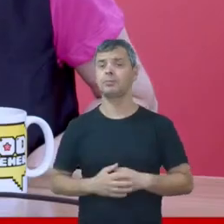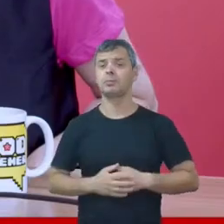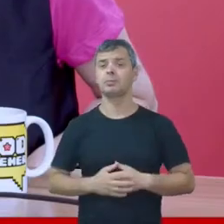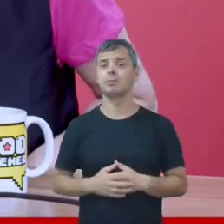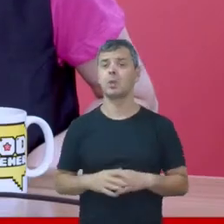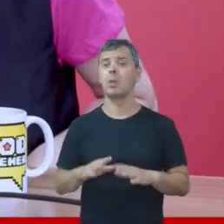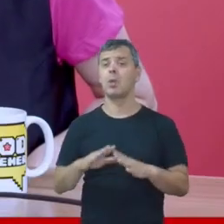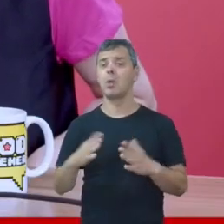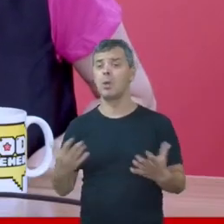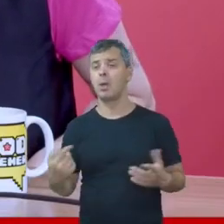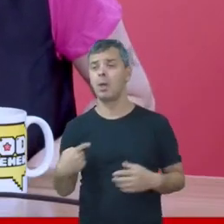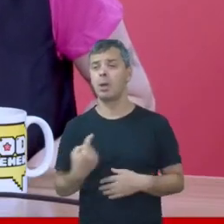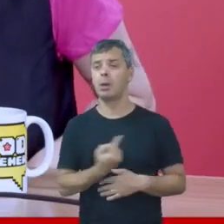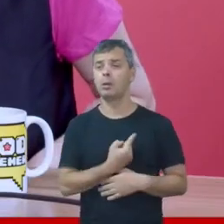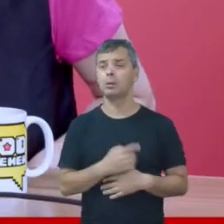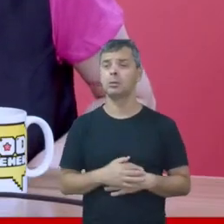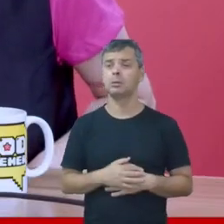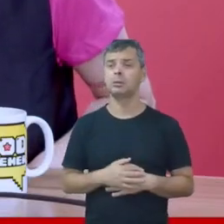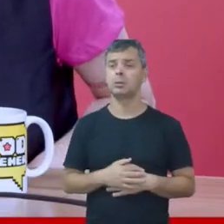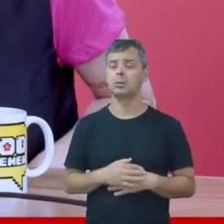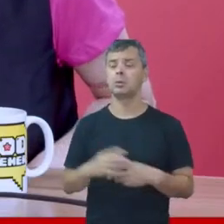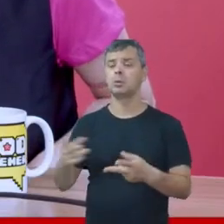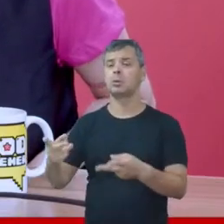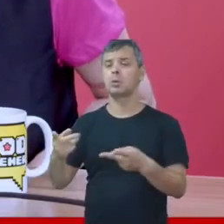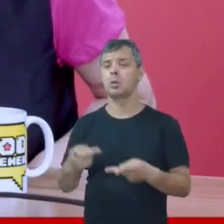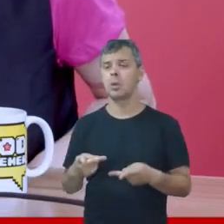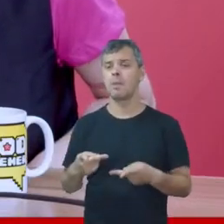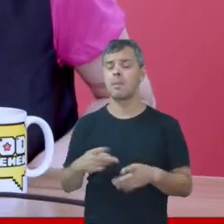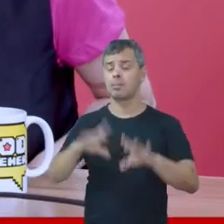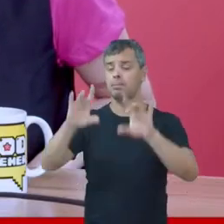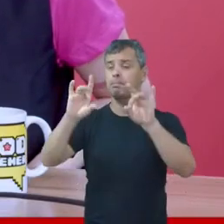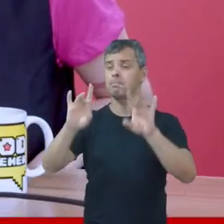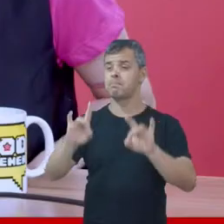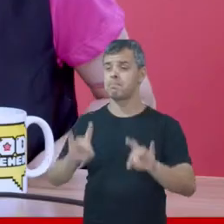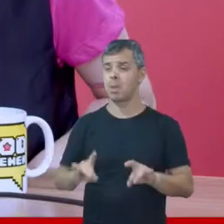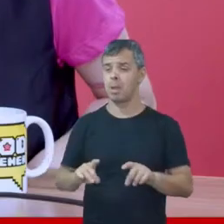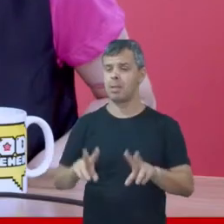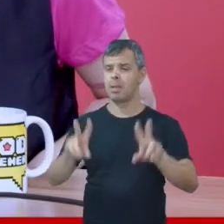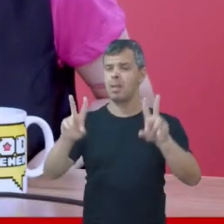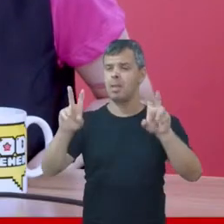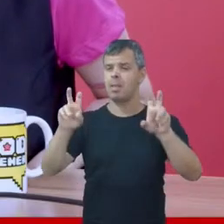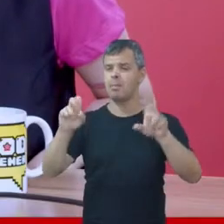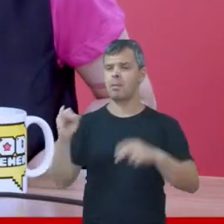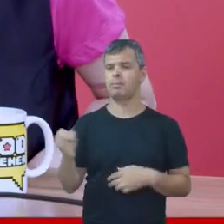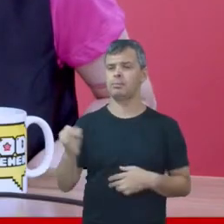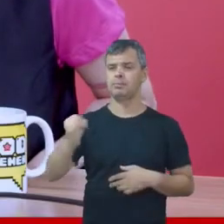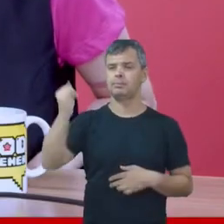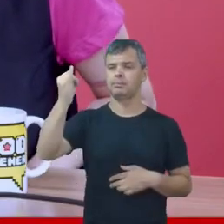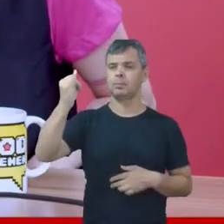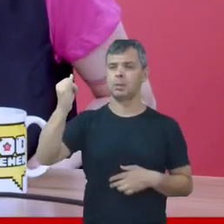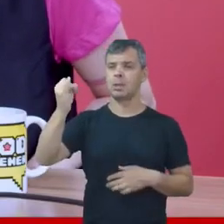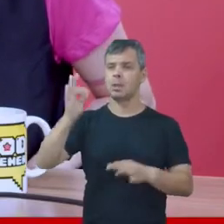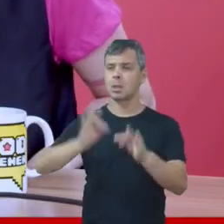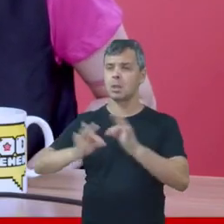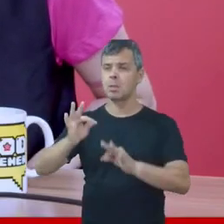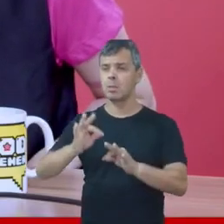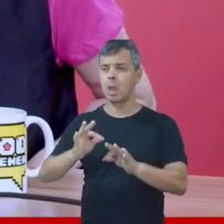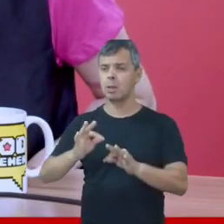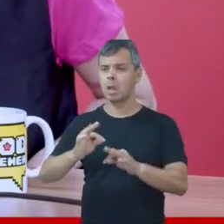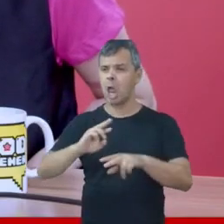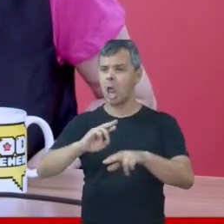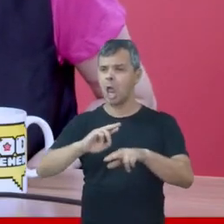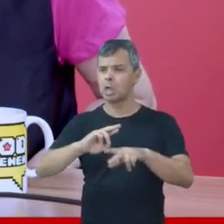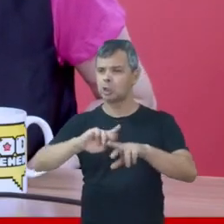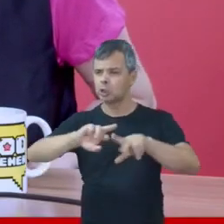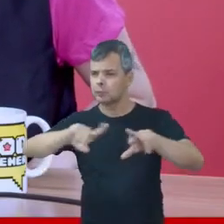Nádia? Seguimos com o nosso convidado mais que especial e esse tema que é muito importante de ser tratado, diversidade